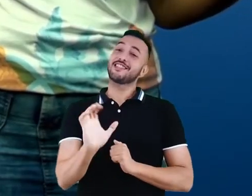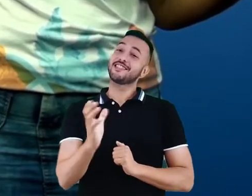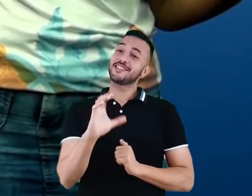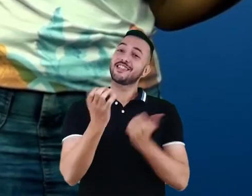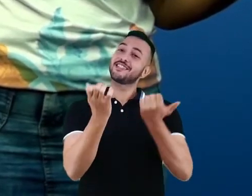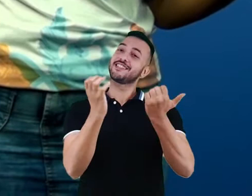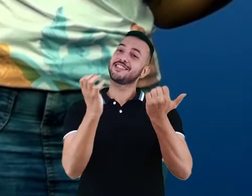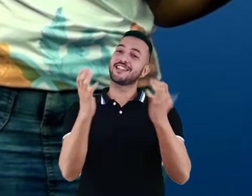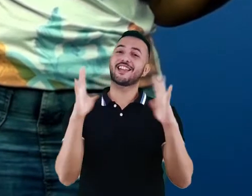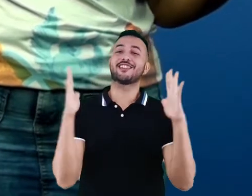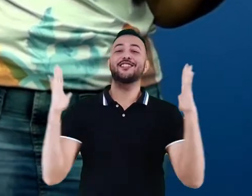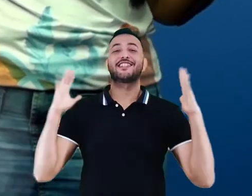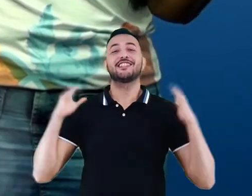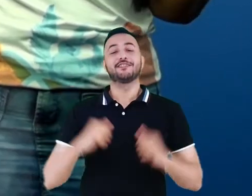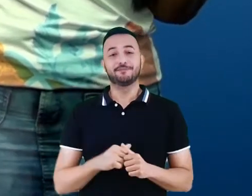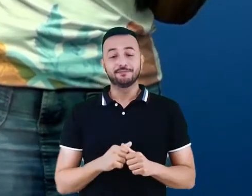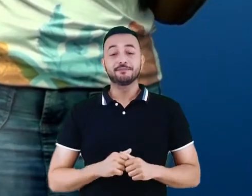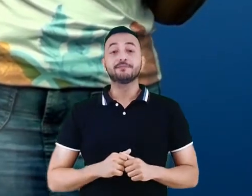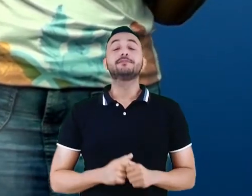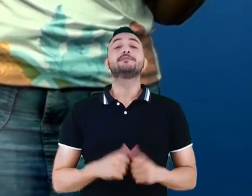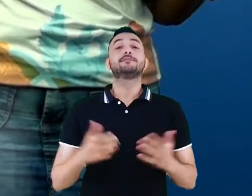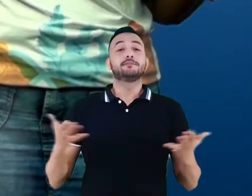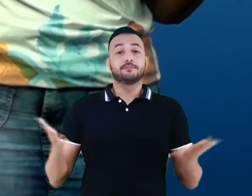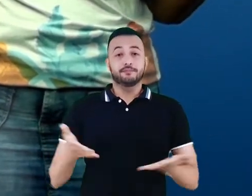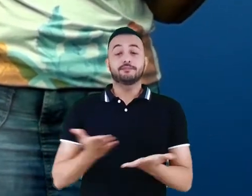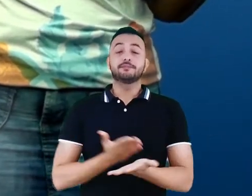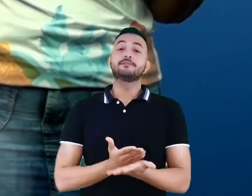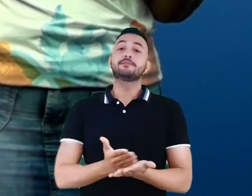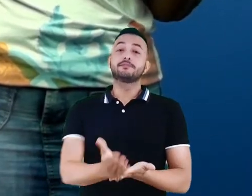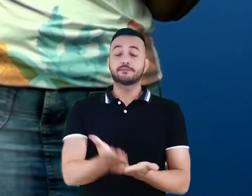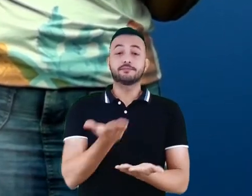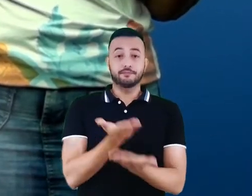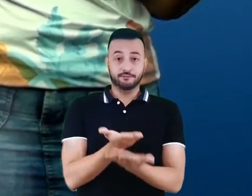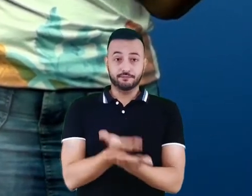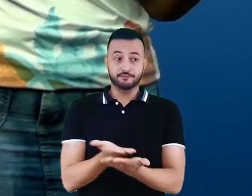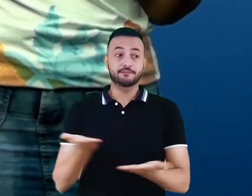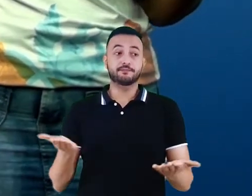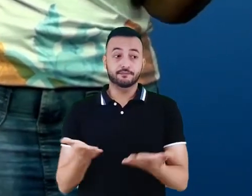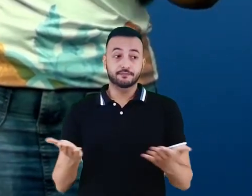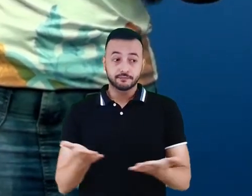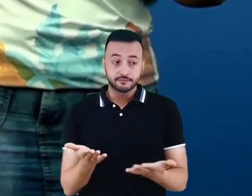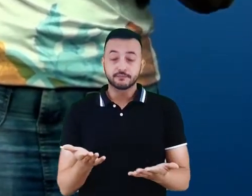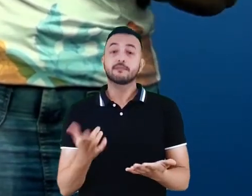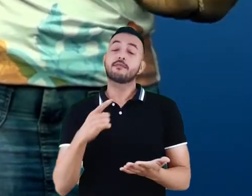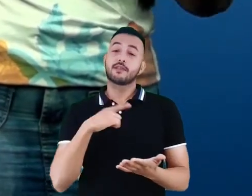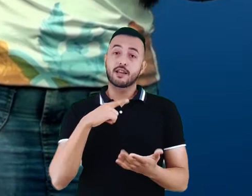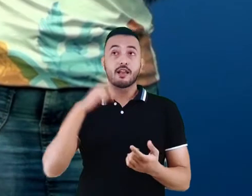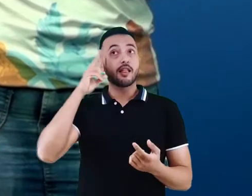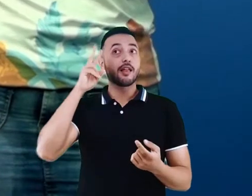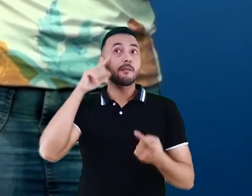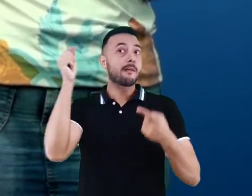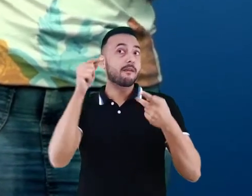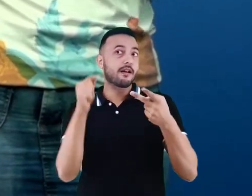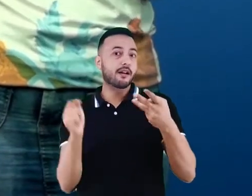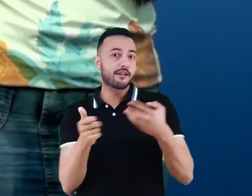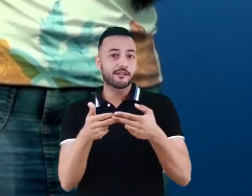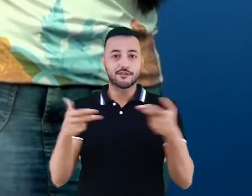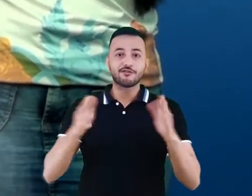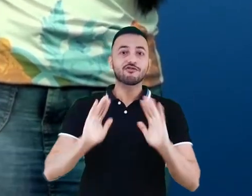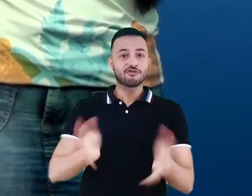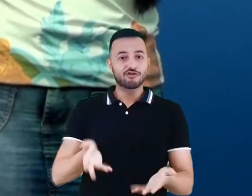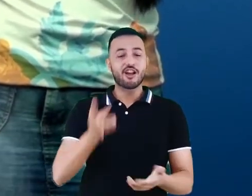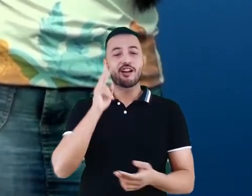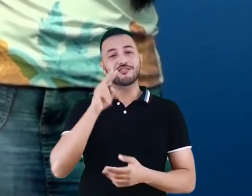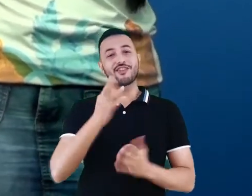da natureza. Então vamos começar a nossa aula de hoje fazendo uma revisão do que a gente já viu na